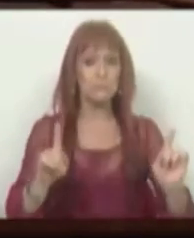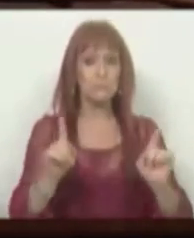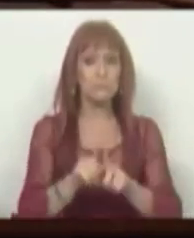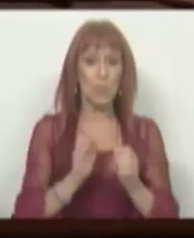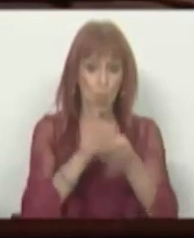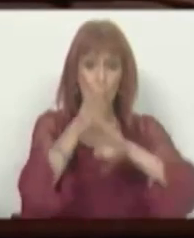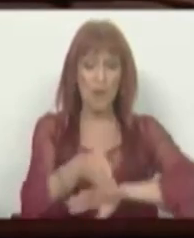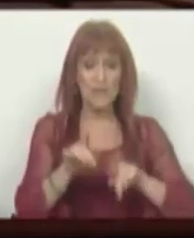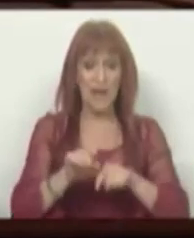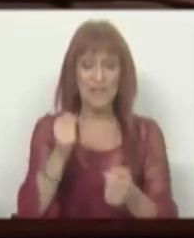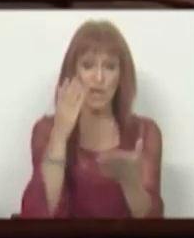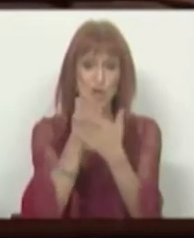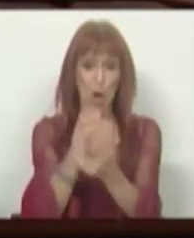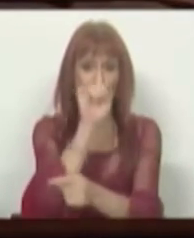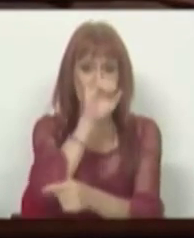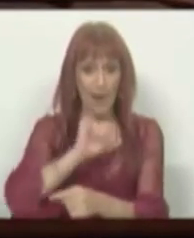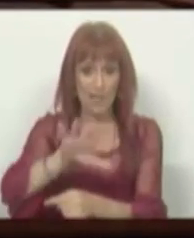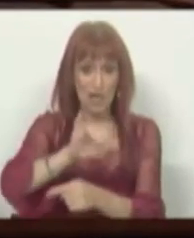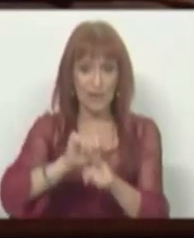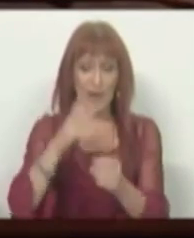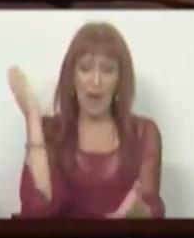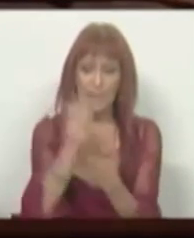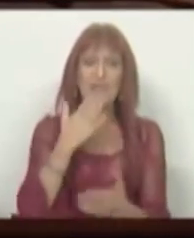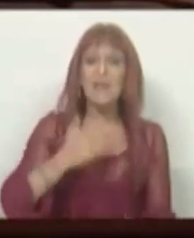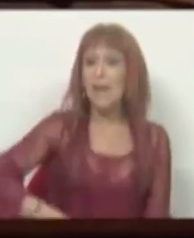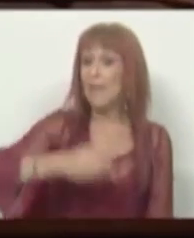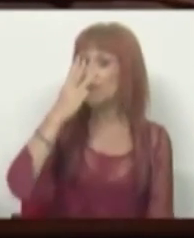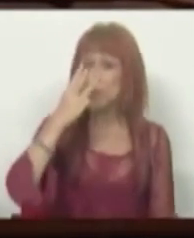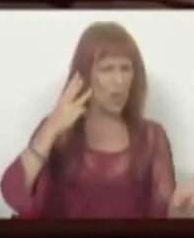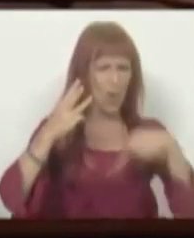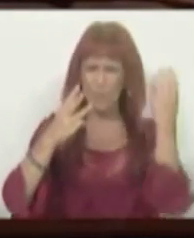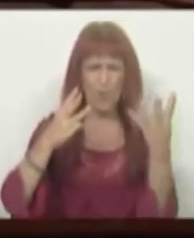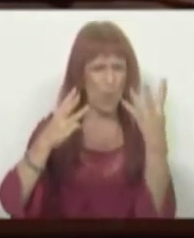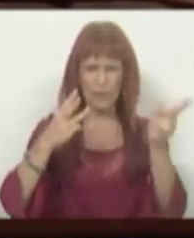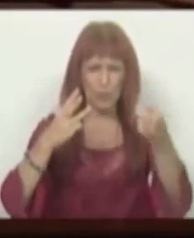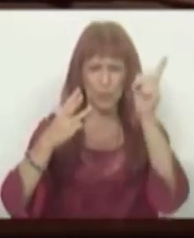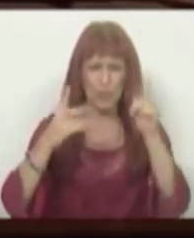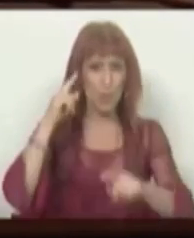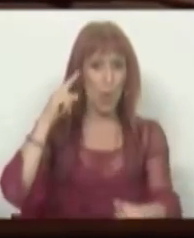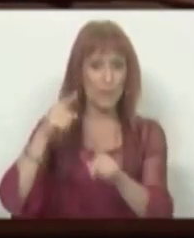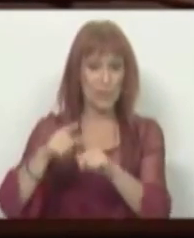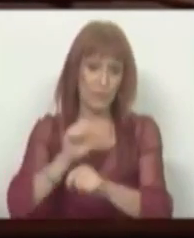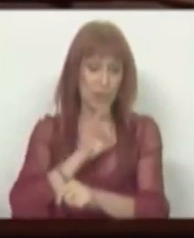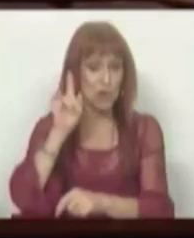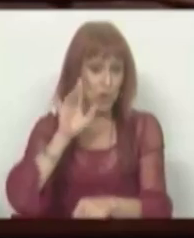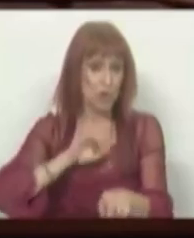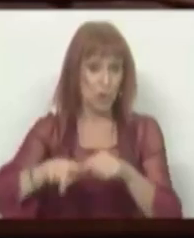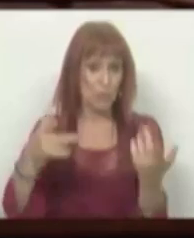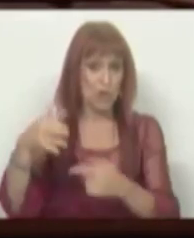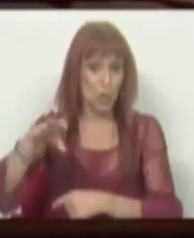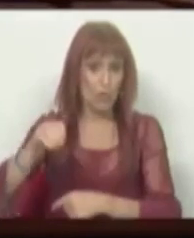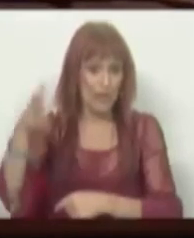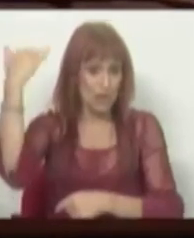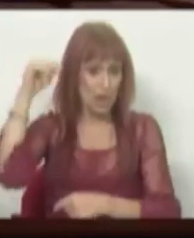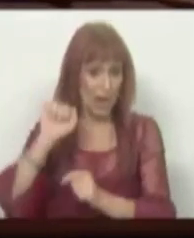do acesso ao jardim de infância seja feito a partir dos 3 anos e não dos 4 anos. Era um objetivo, senhores e senhoras deputadas do PS,